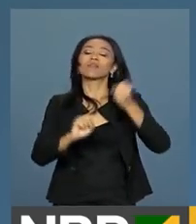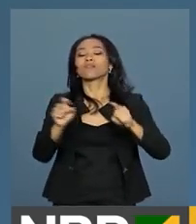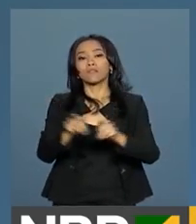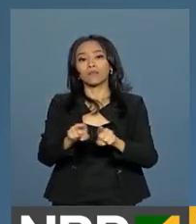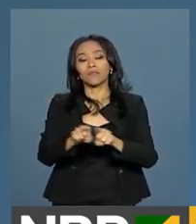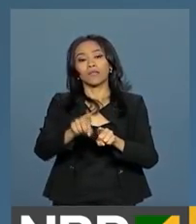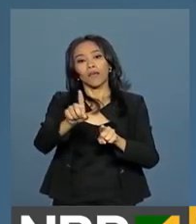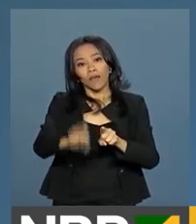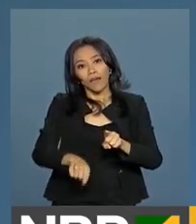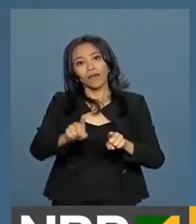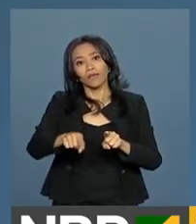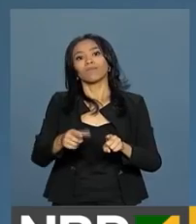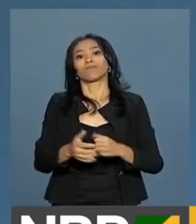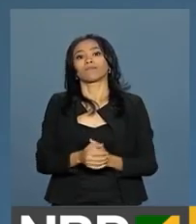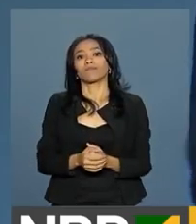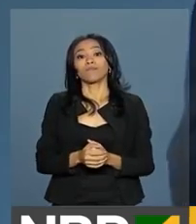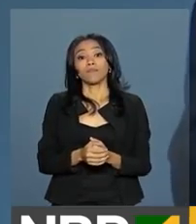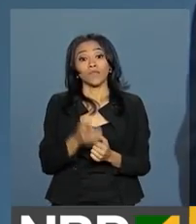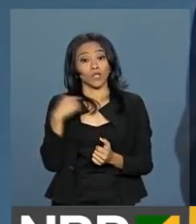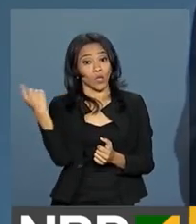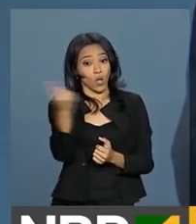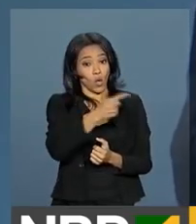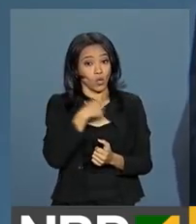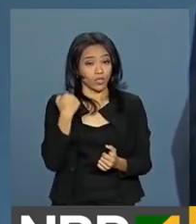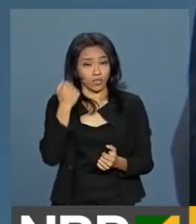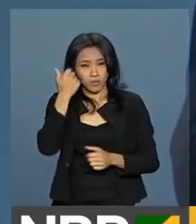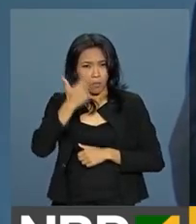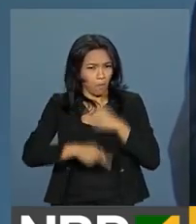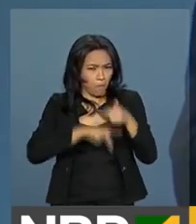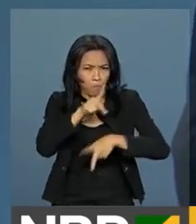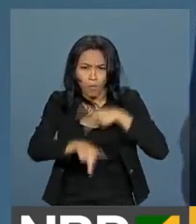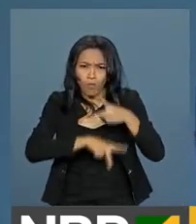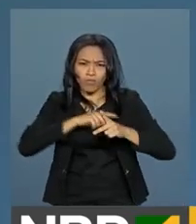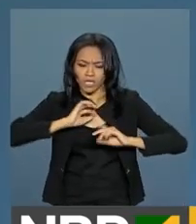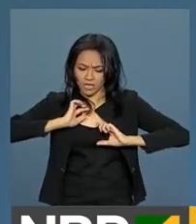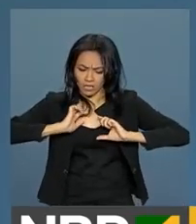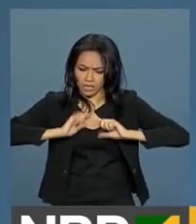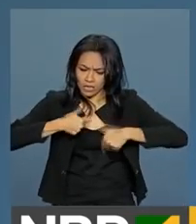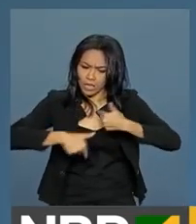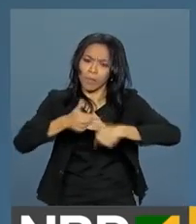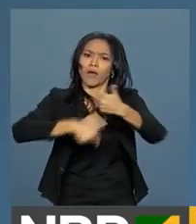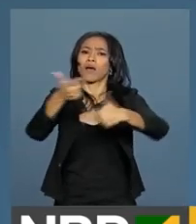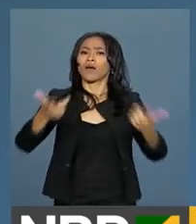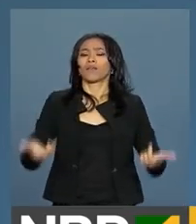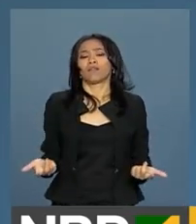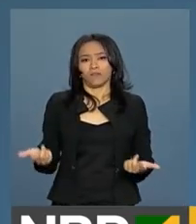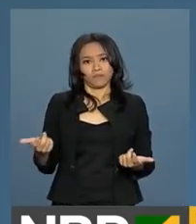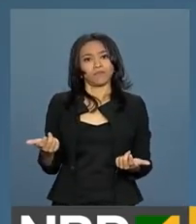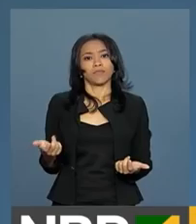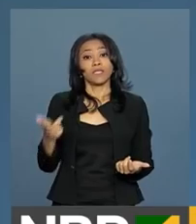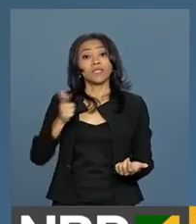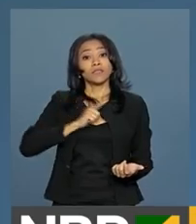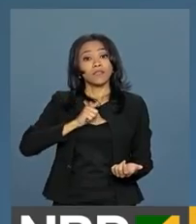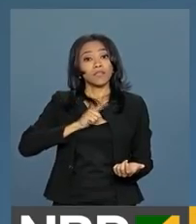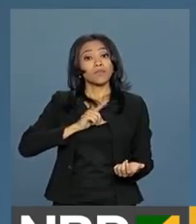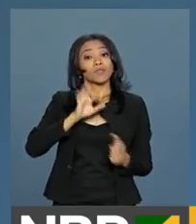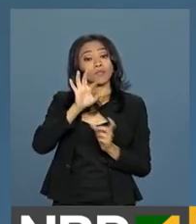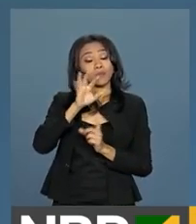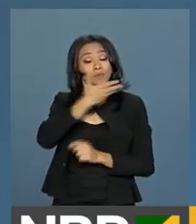vanguarda nós somos um povo trabalhador e temos uma grande democracia